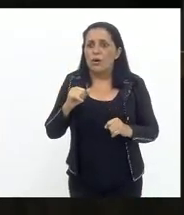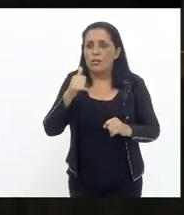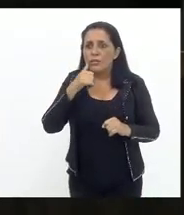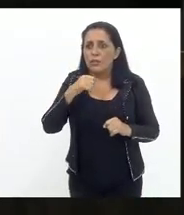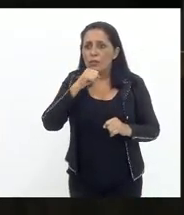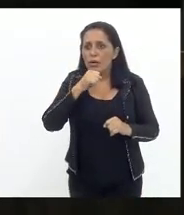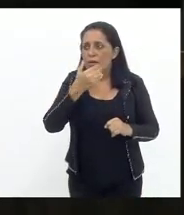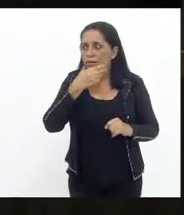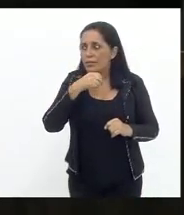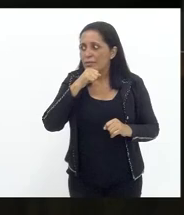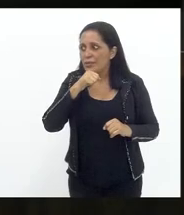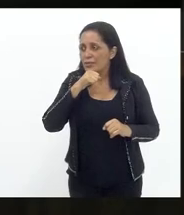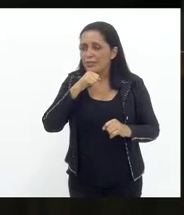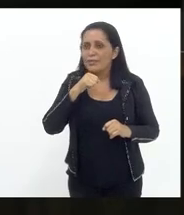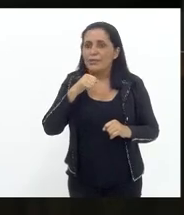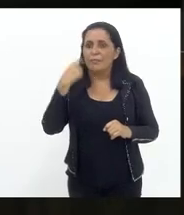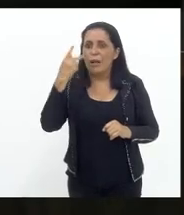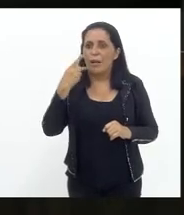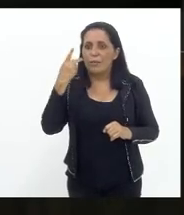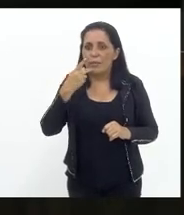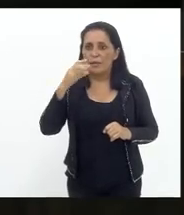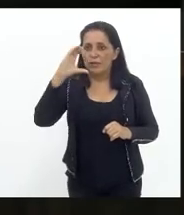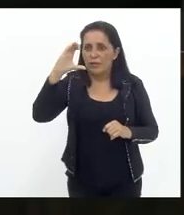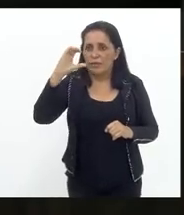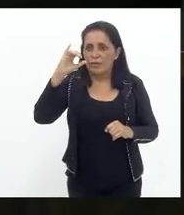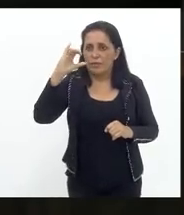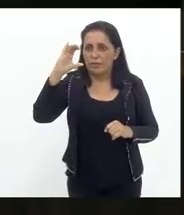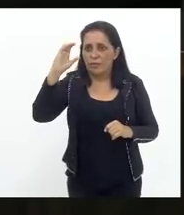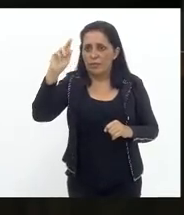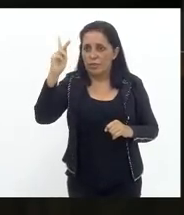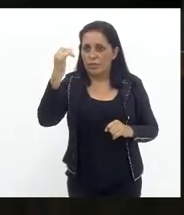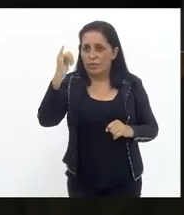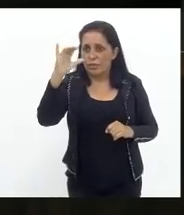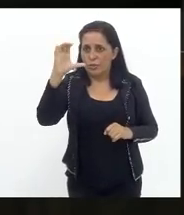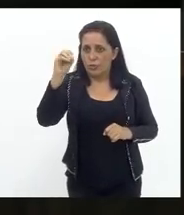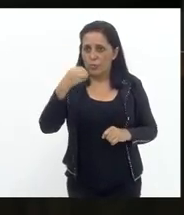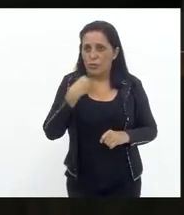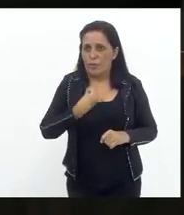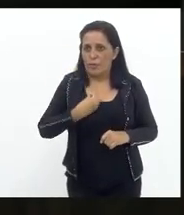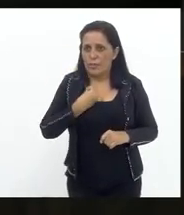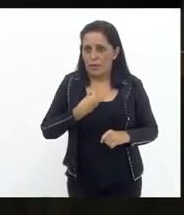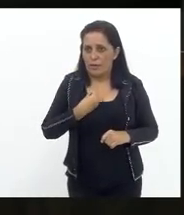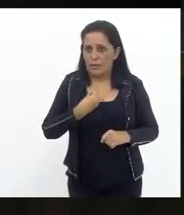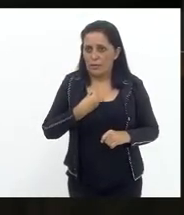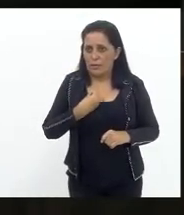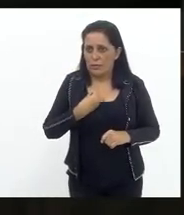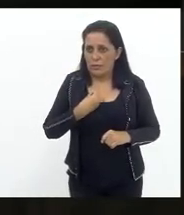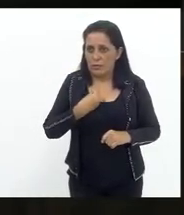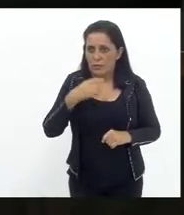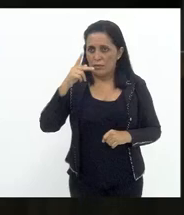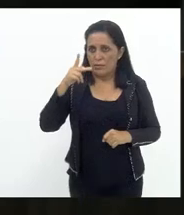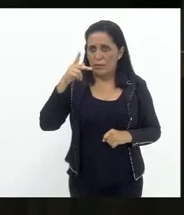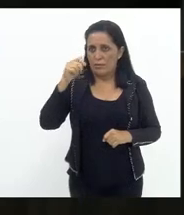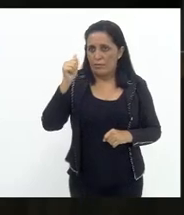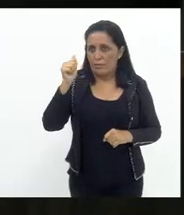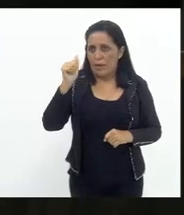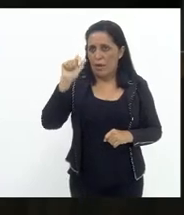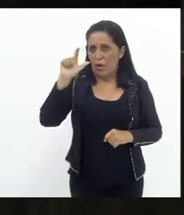parlamentares. Deputado Chico, estão presentes Paola